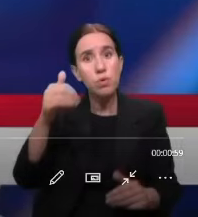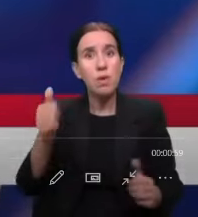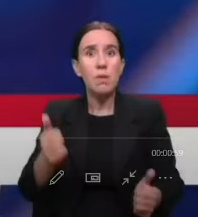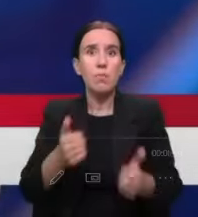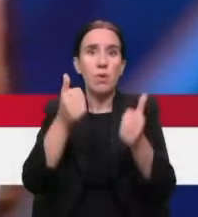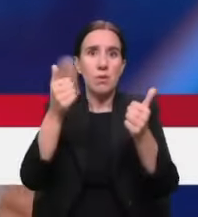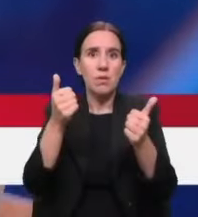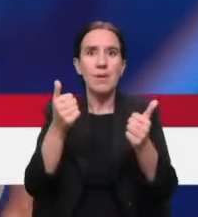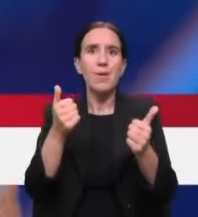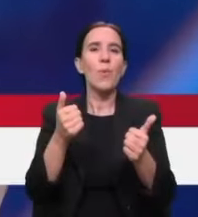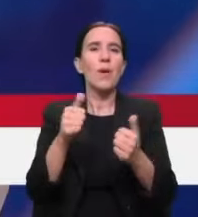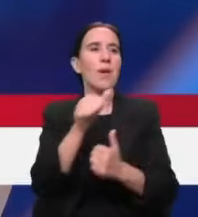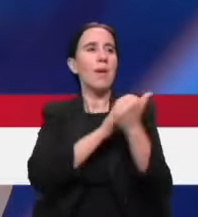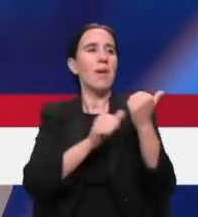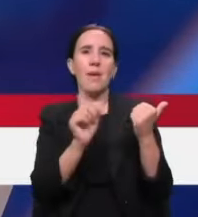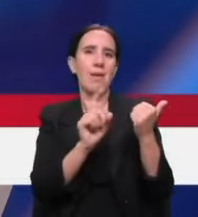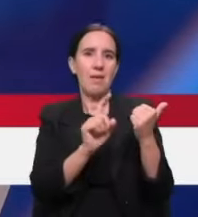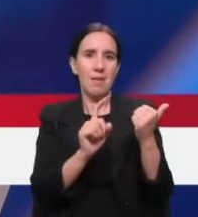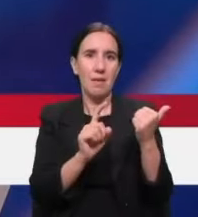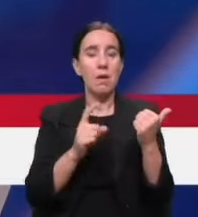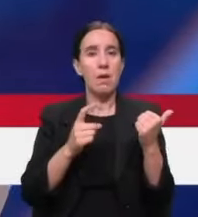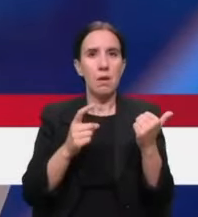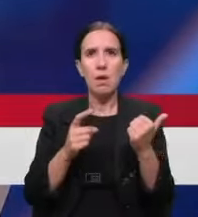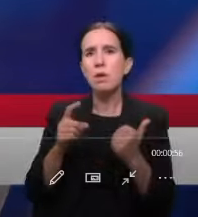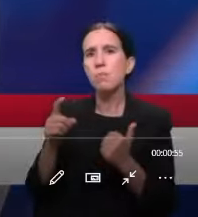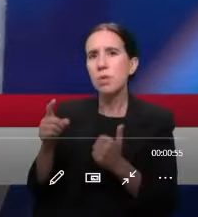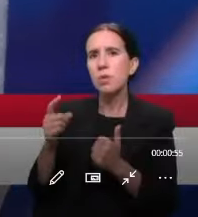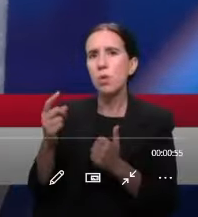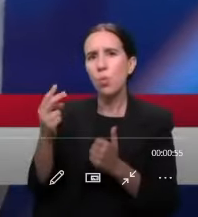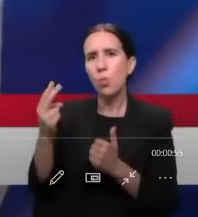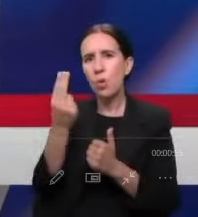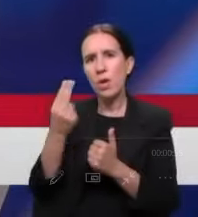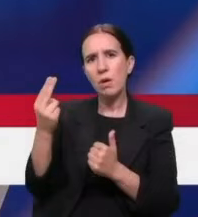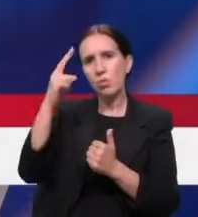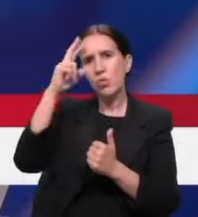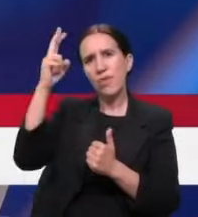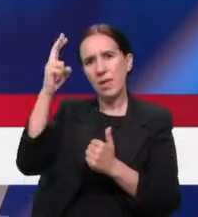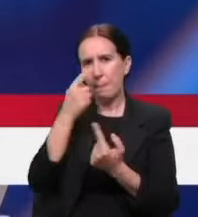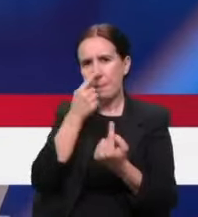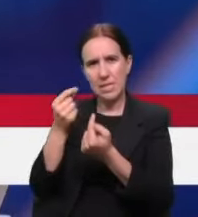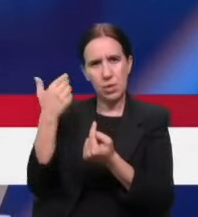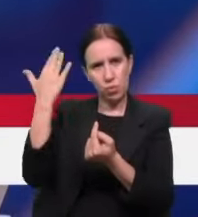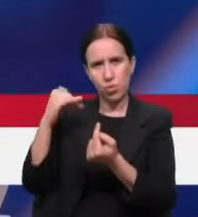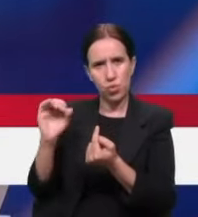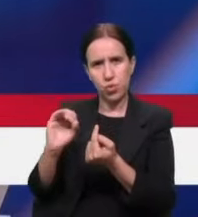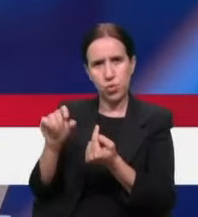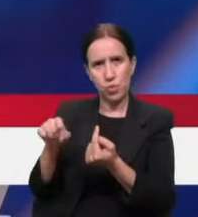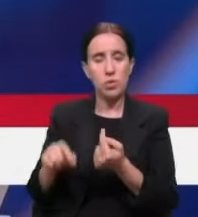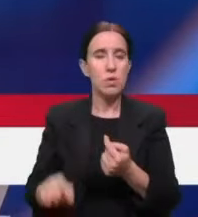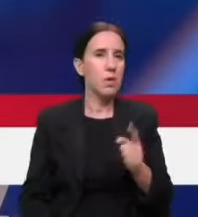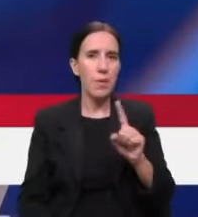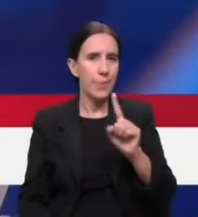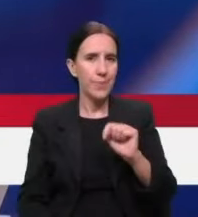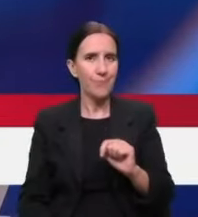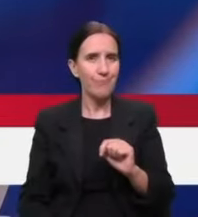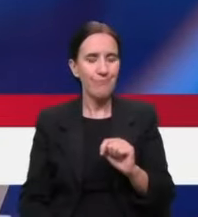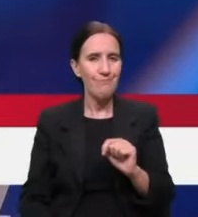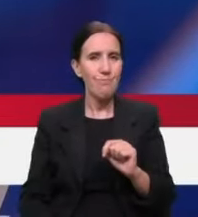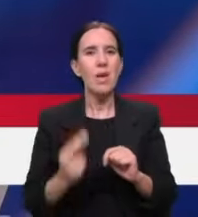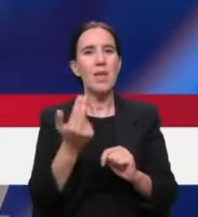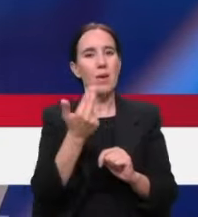companheiro. Não é voltar atrás, não, é... Portanto, é nem a União Soviética, por exemplo, foi parecida com isto? Não. A União